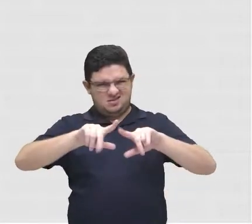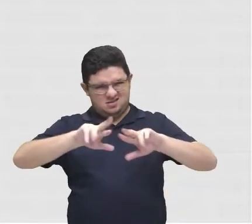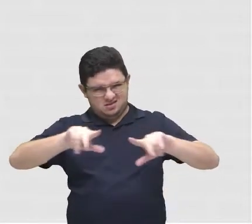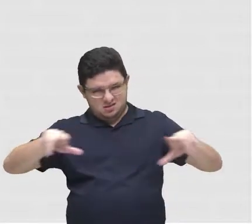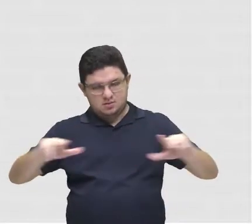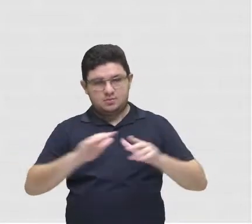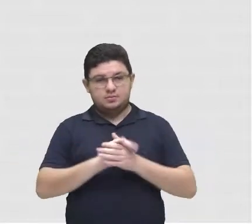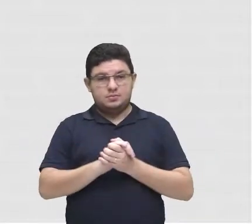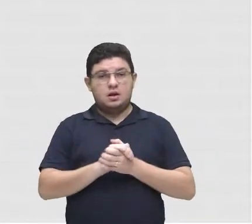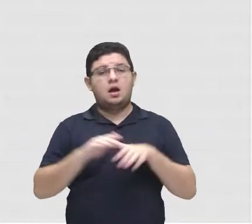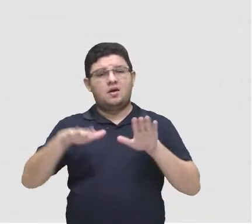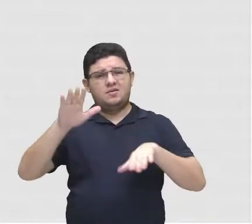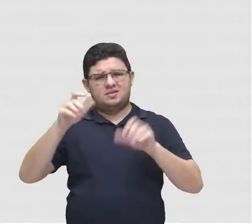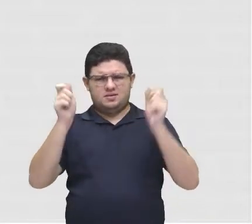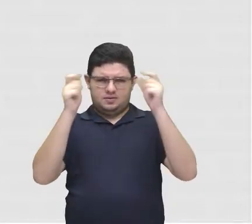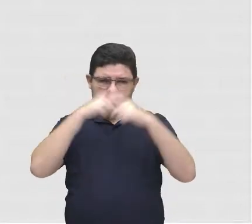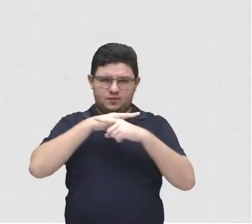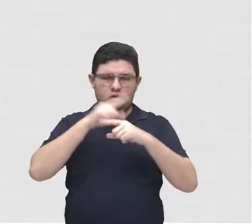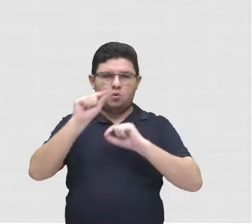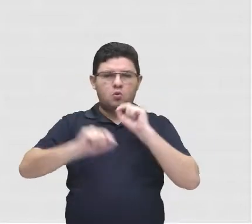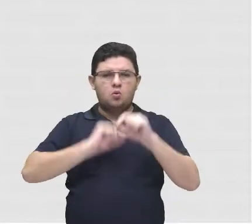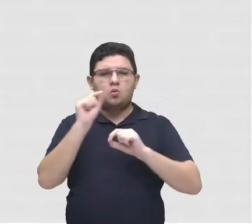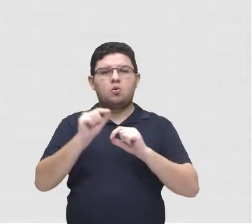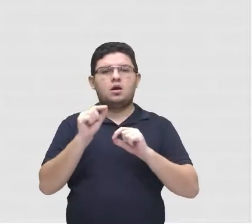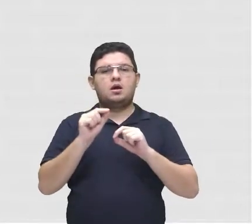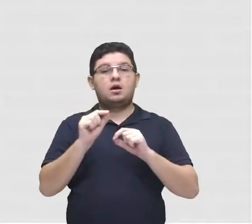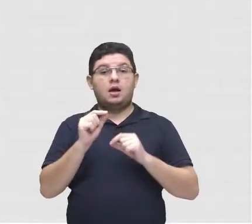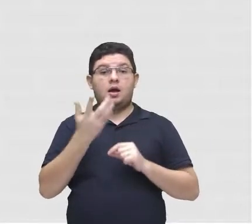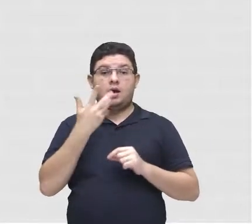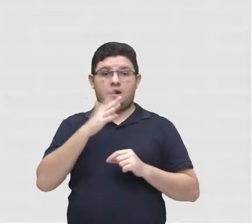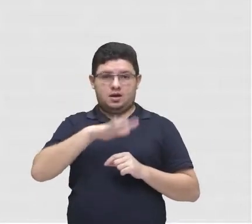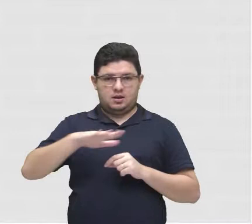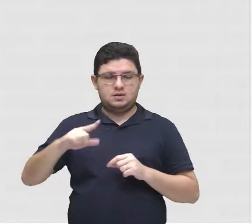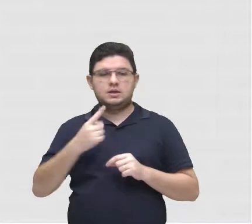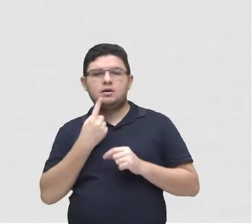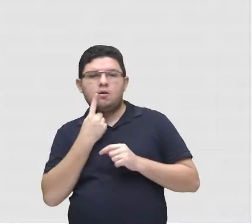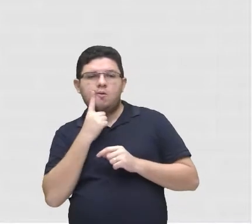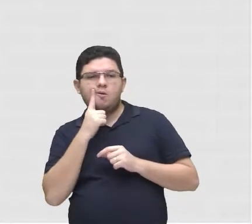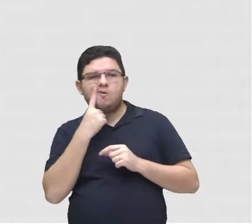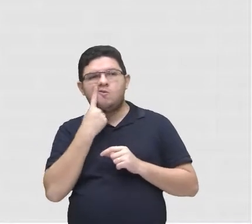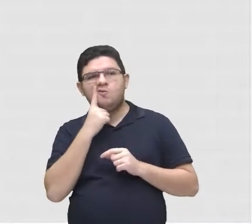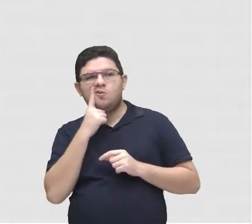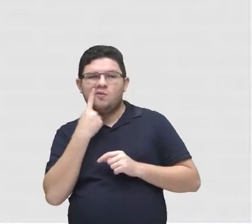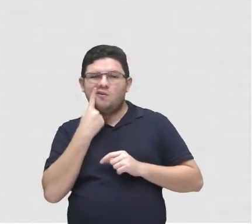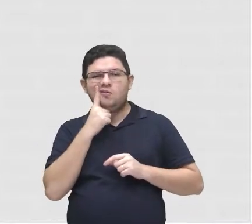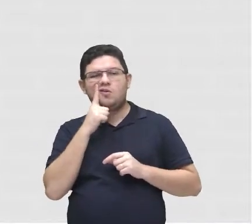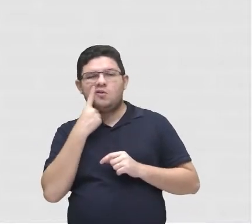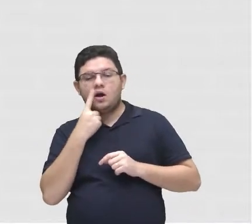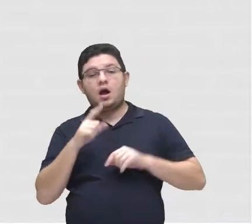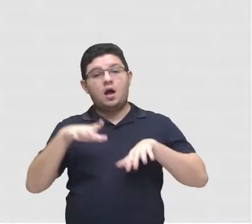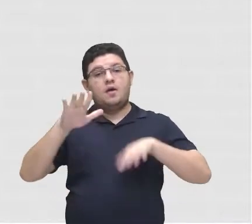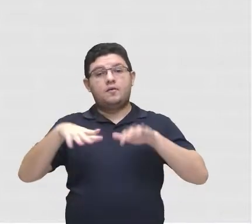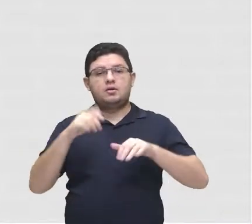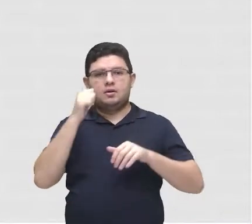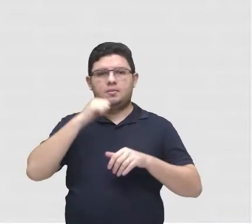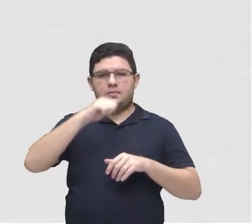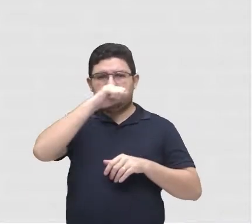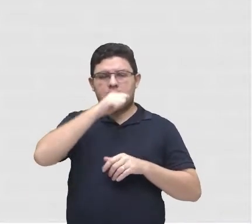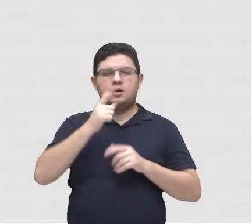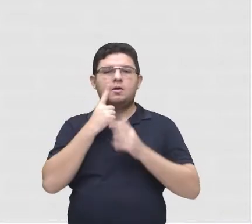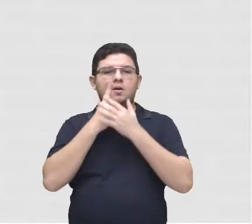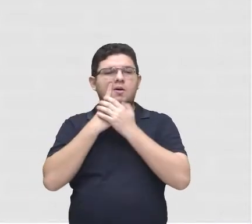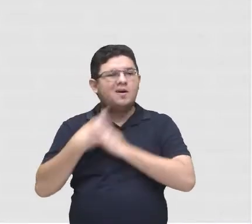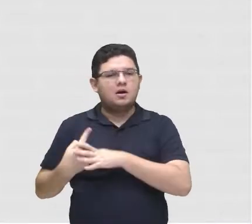coloca o dedo na boca e fica fazendo massagem na gengiva. E muita gente, aí às vezes vem a mãe, vem a avó, vem o irmão e tira o dedo da